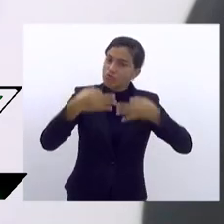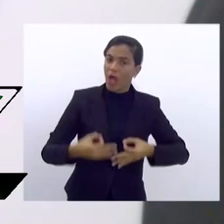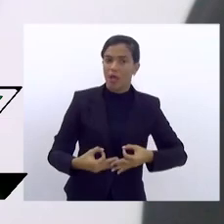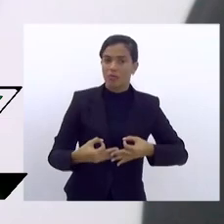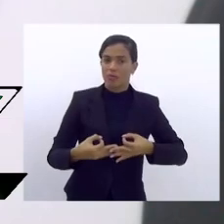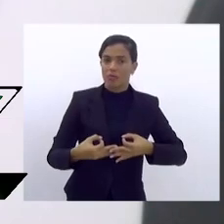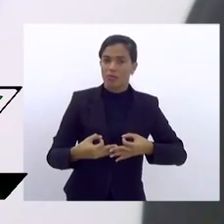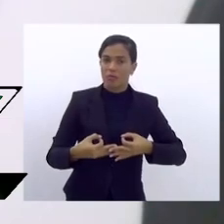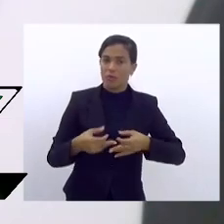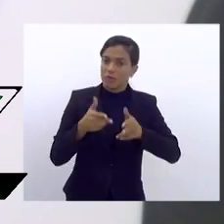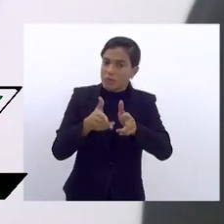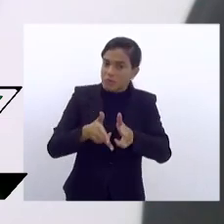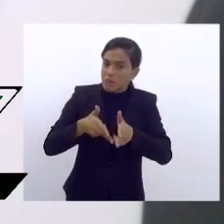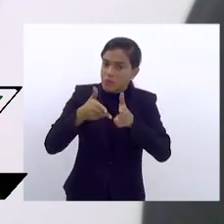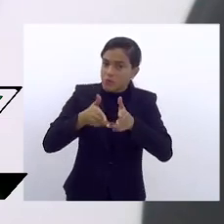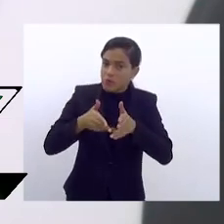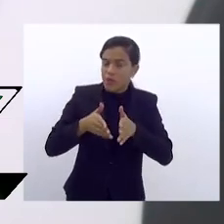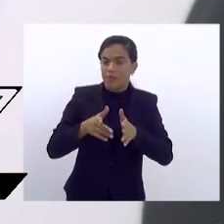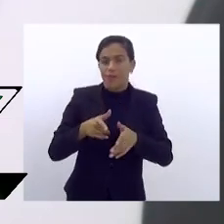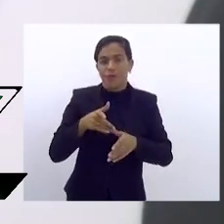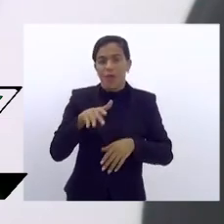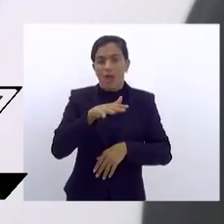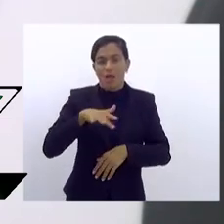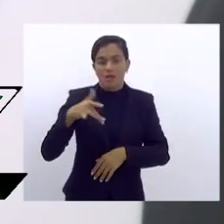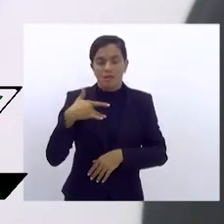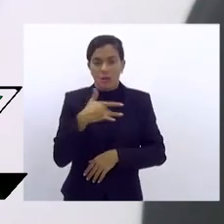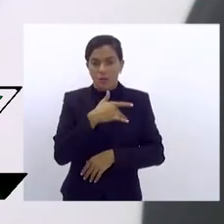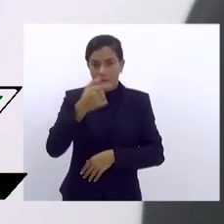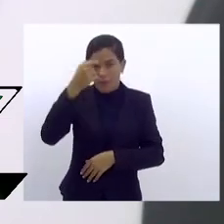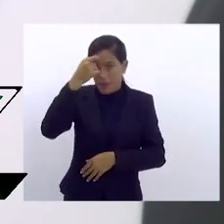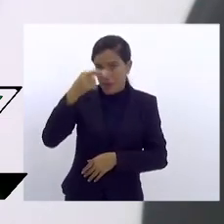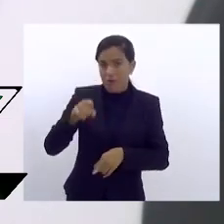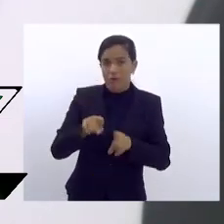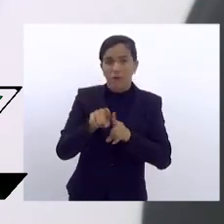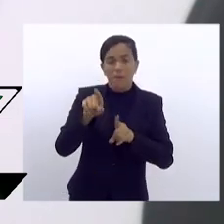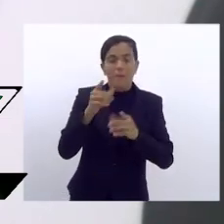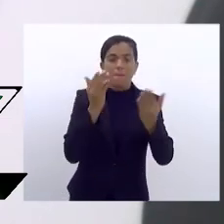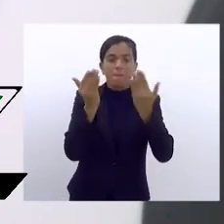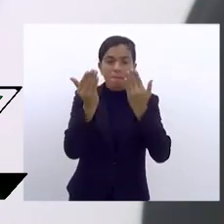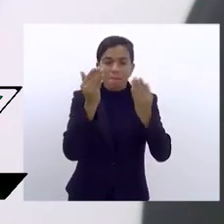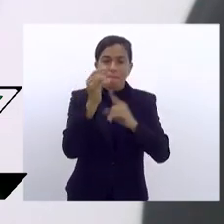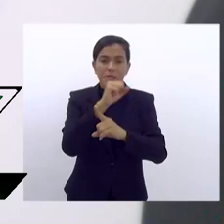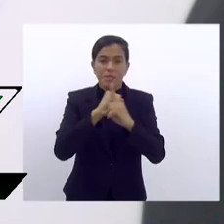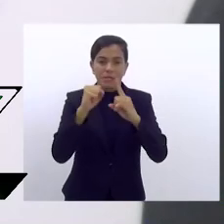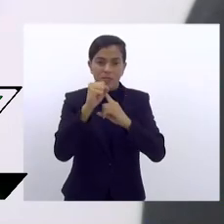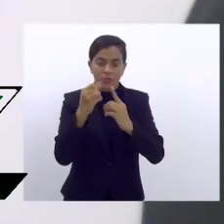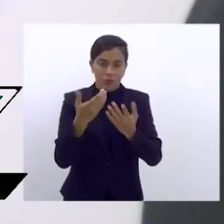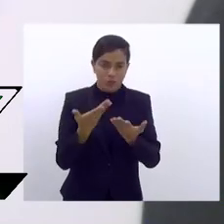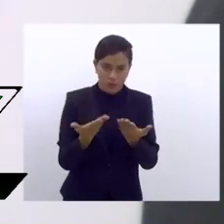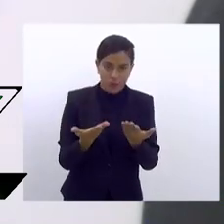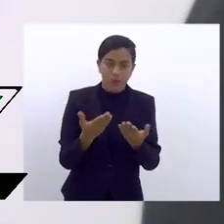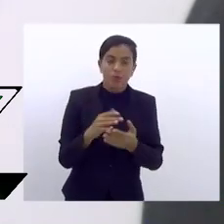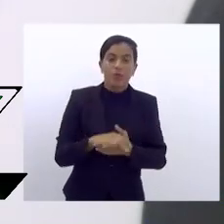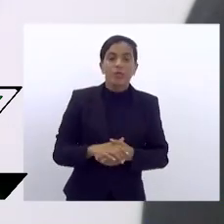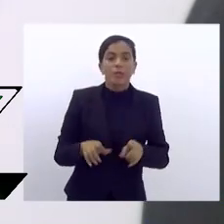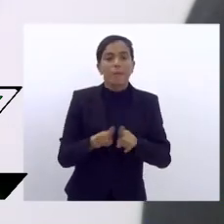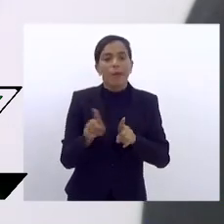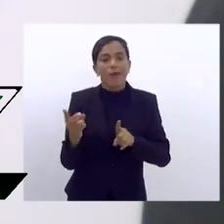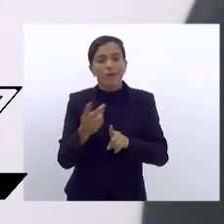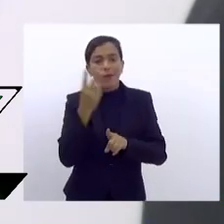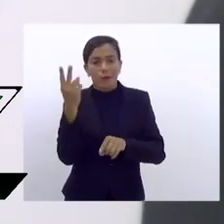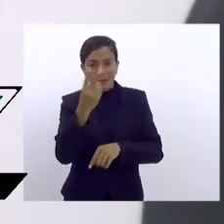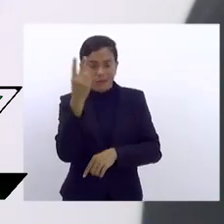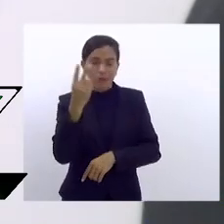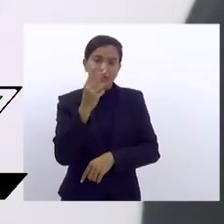o debate no campo da saúde mental da questão psicossocial da importância de valorização de